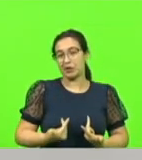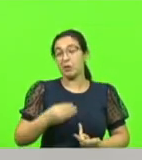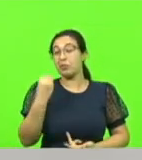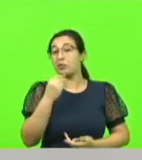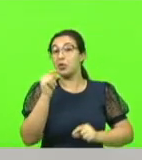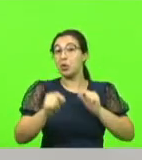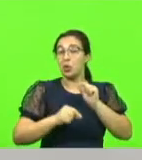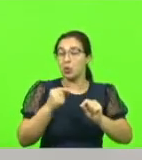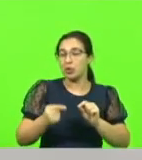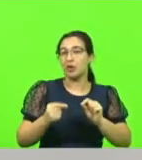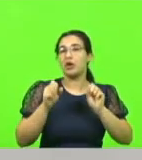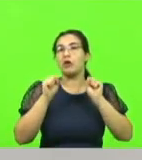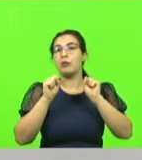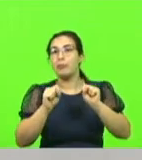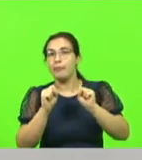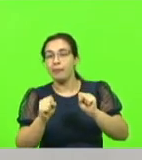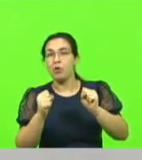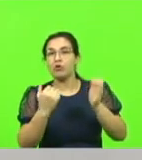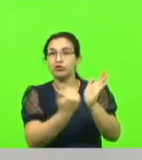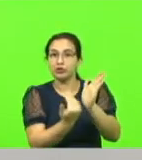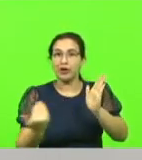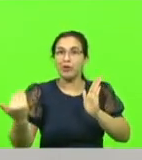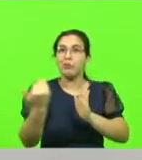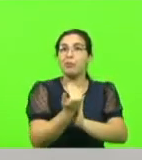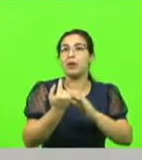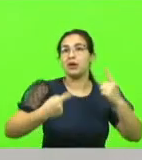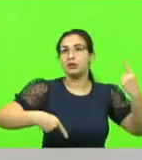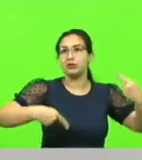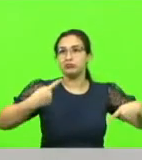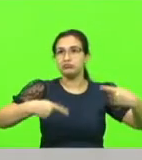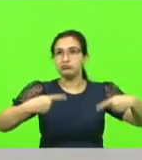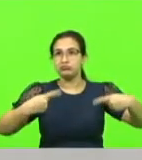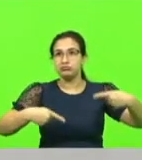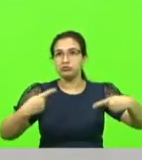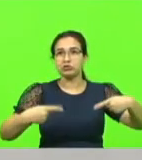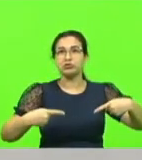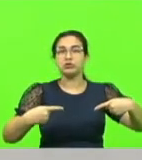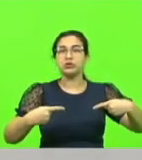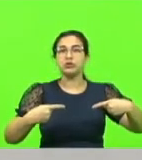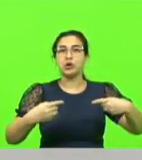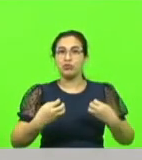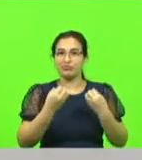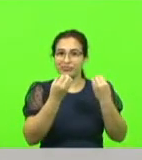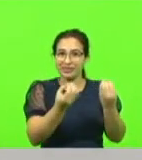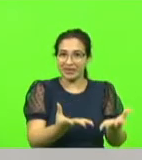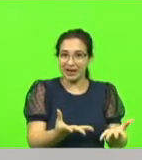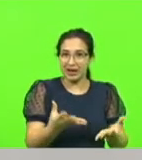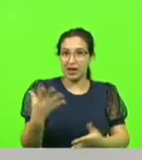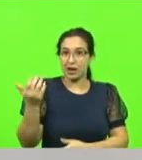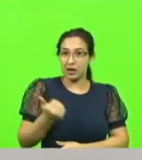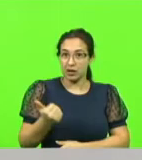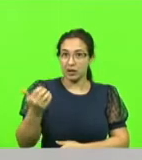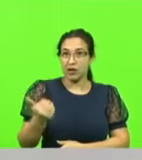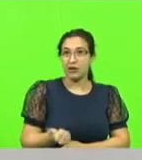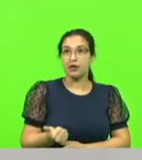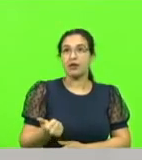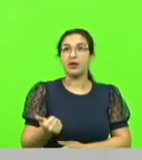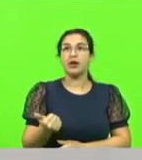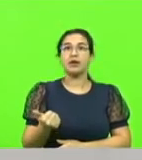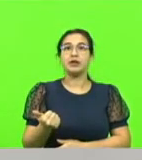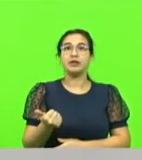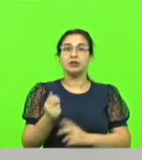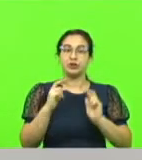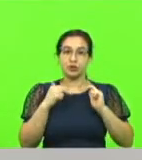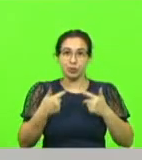que possa ser ampliada essa discussão da doação do leite materno no estado de Santa Catarina. Considerando a relevância dessa